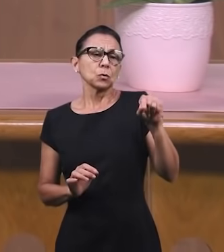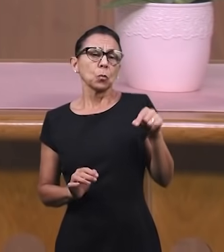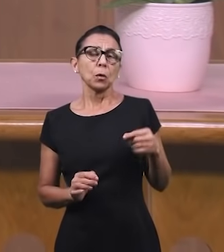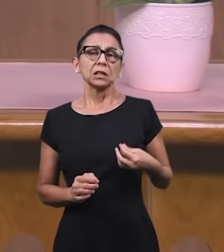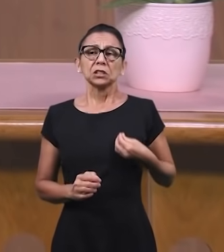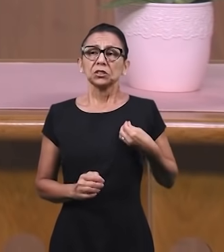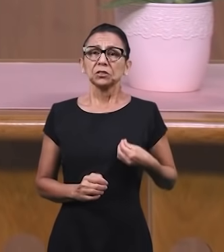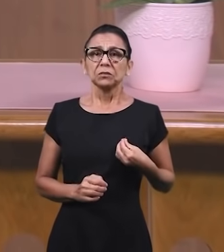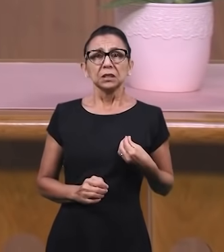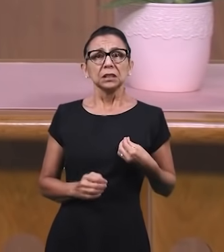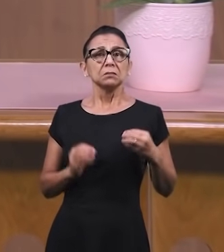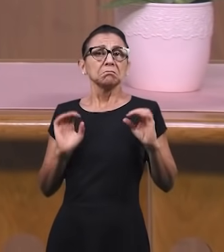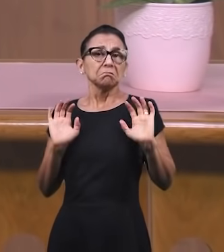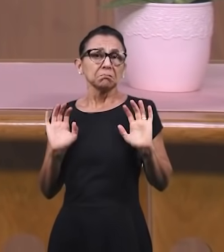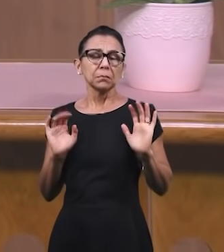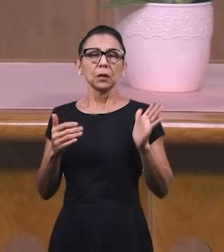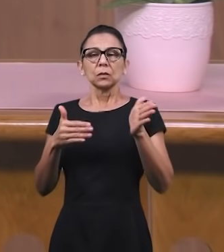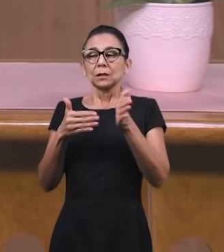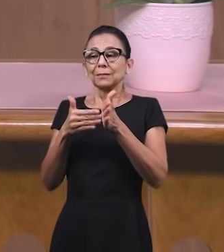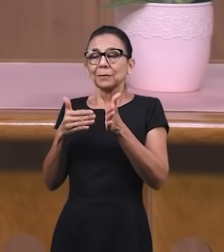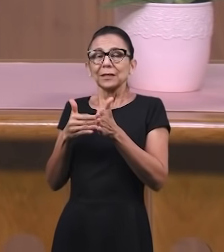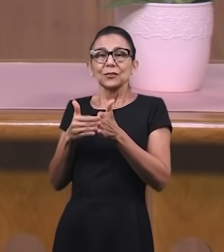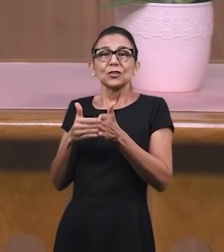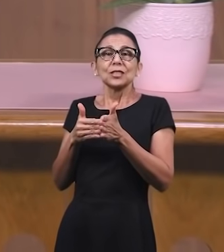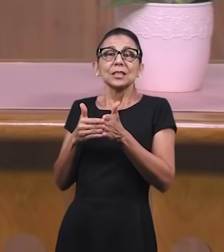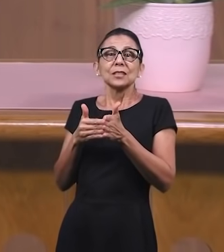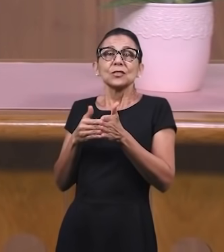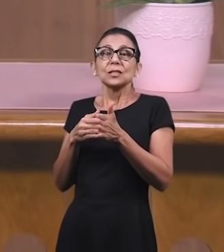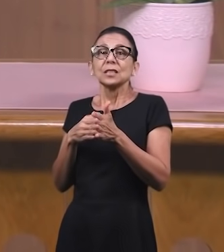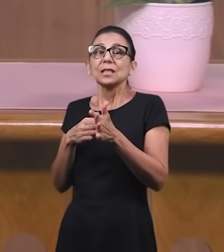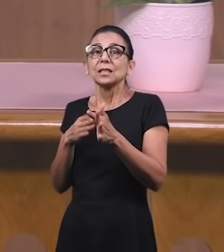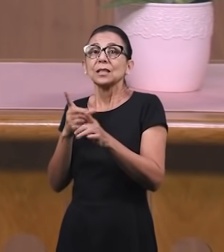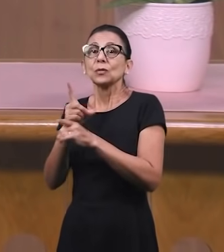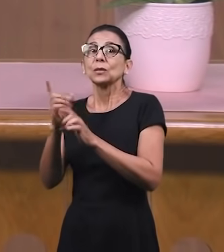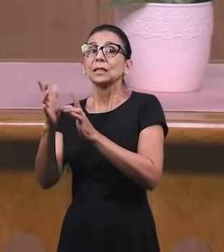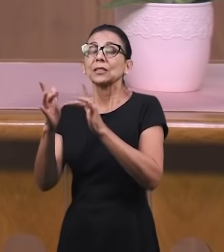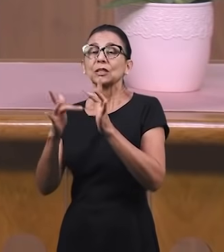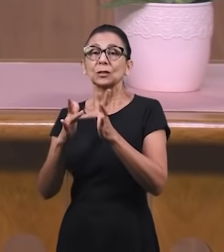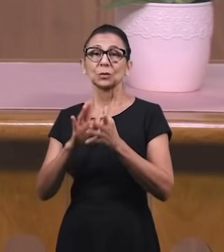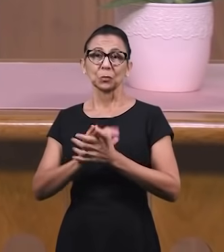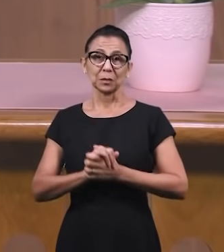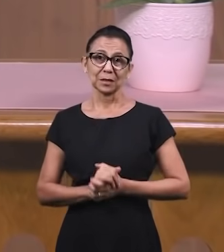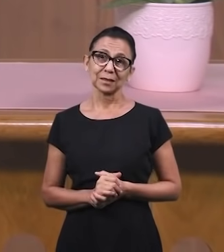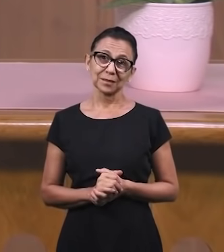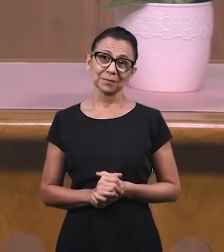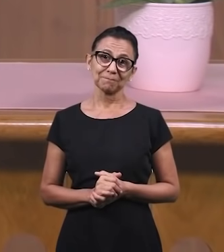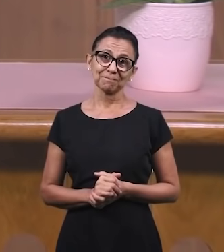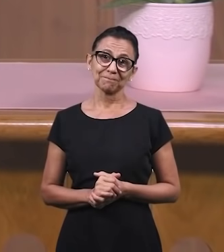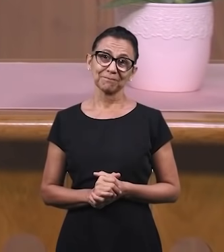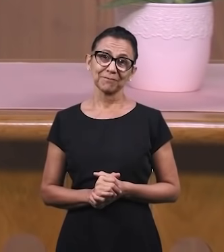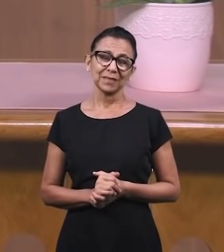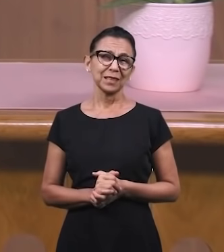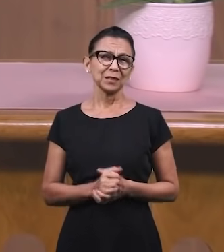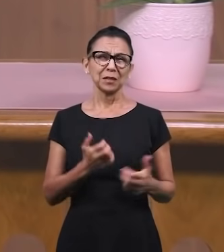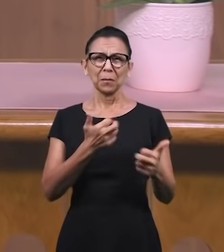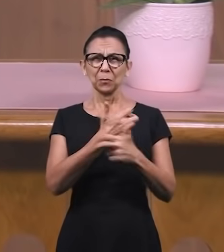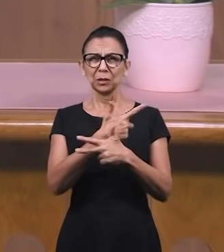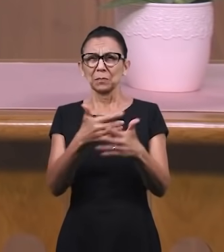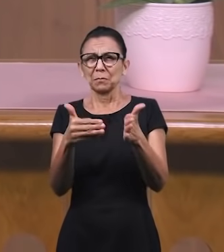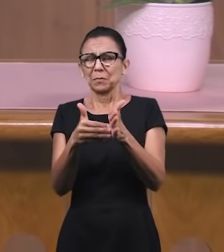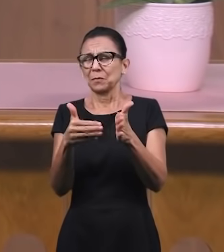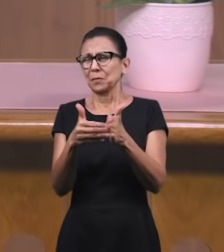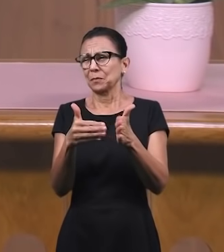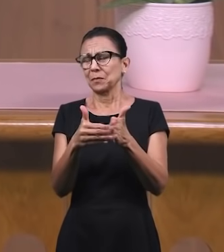viver também pode nos impedir de ver Jesus. E a soma dessas duas coisas fazia com que Zaqueu não tivesse